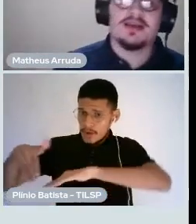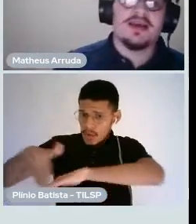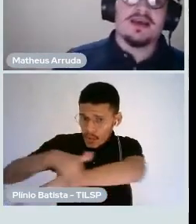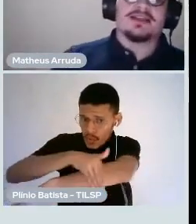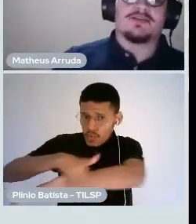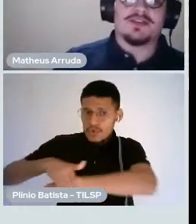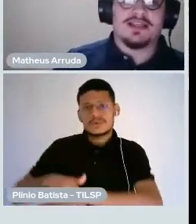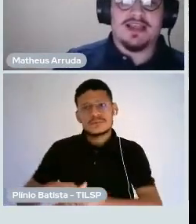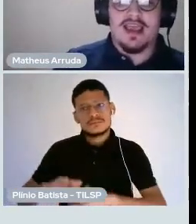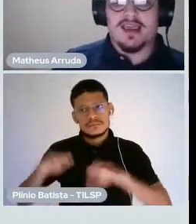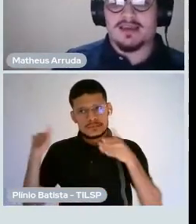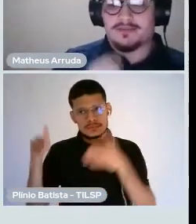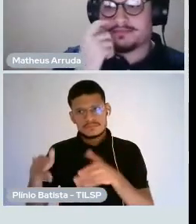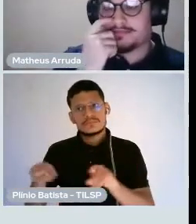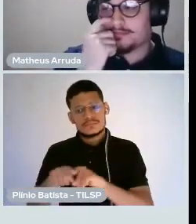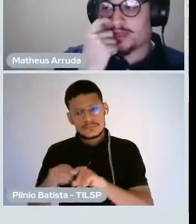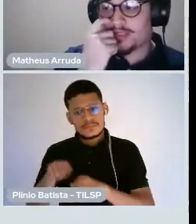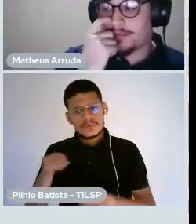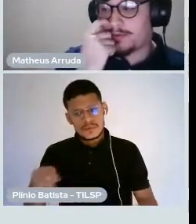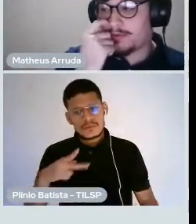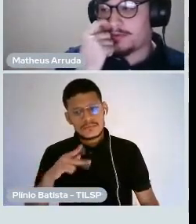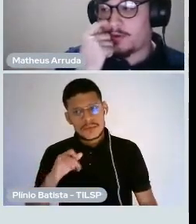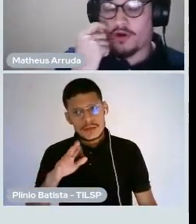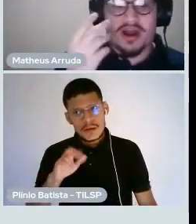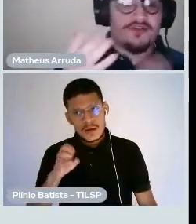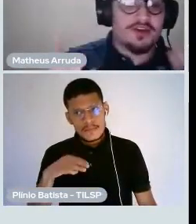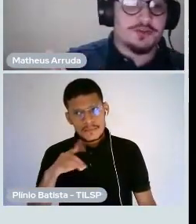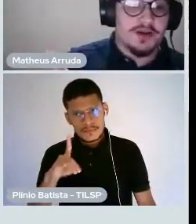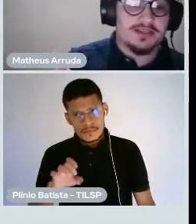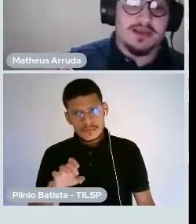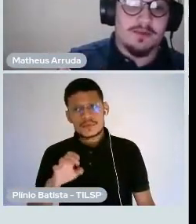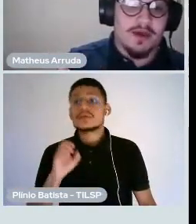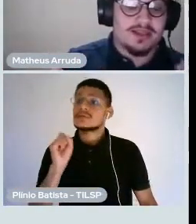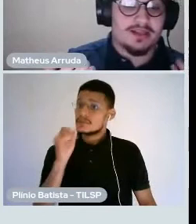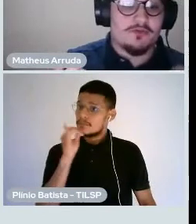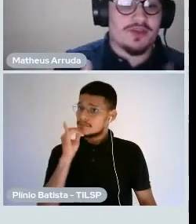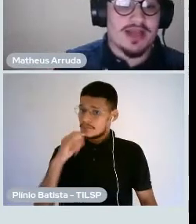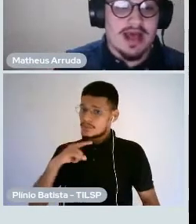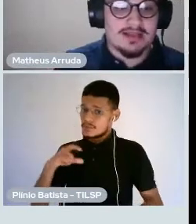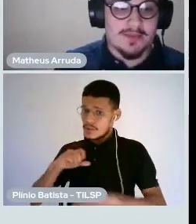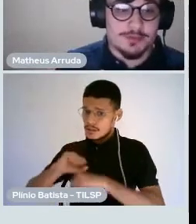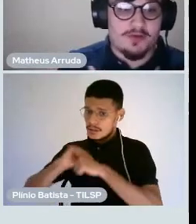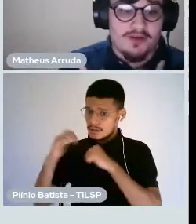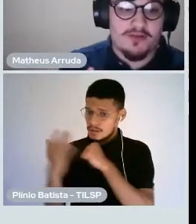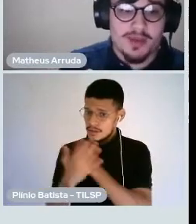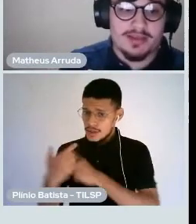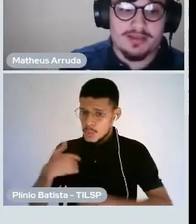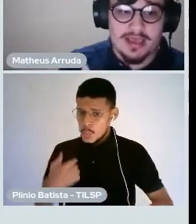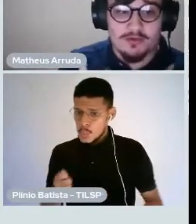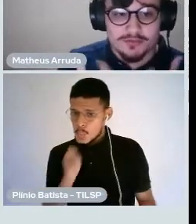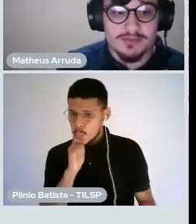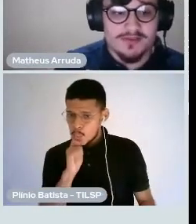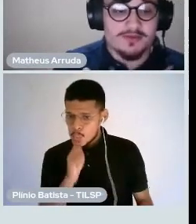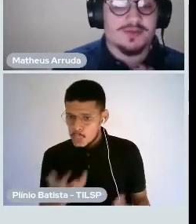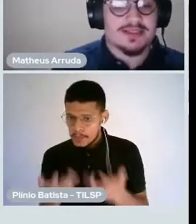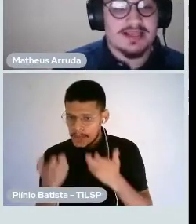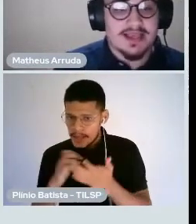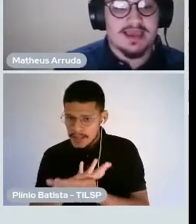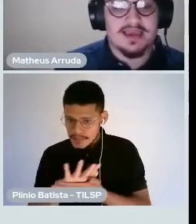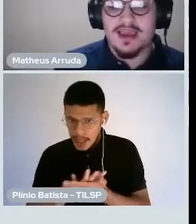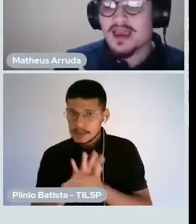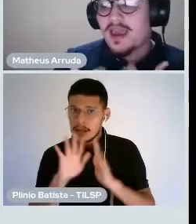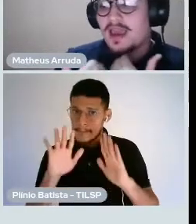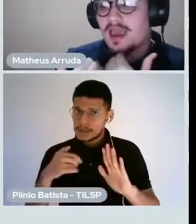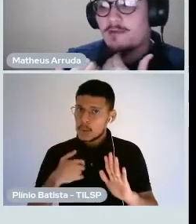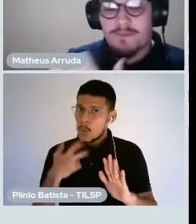pirâmide. Se você tem, por exemplo, coronavírus, por exemplo, eu ainda não vi nada, mas provavelmente daqui a algum tempo vai começar